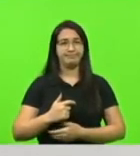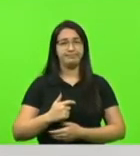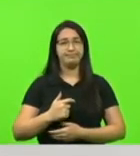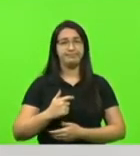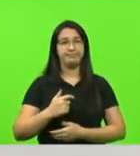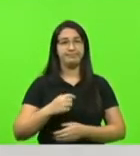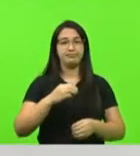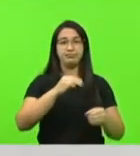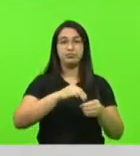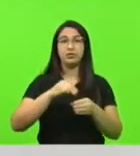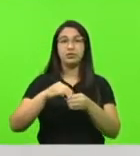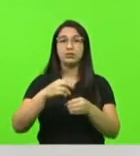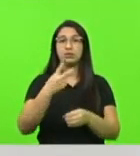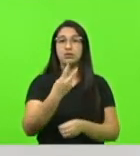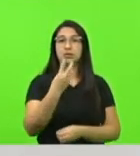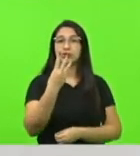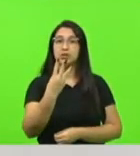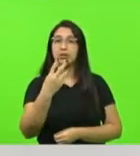municípios.